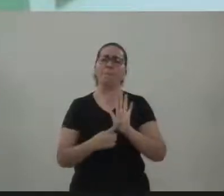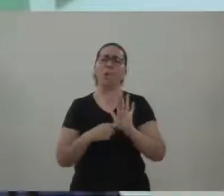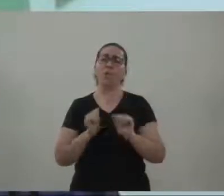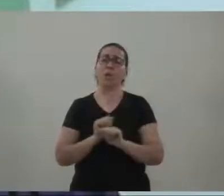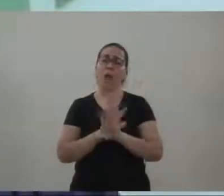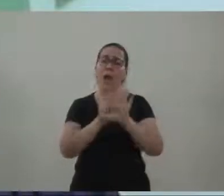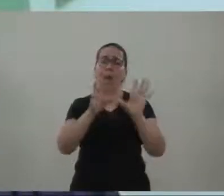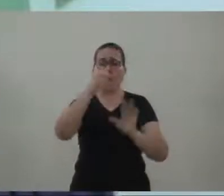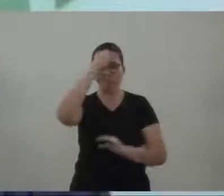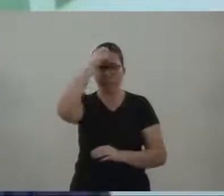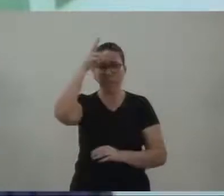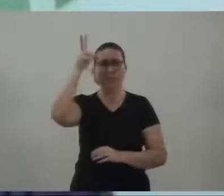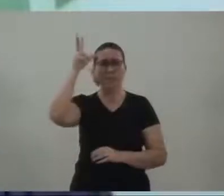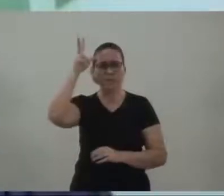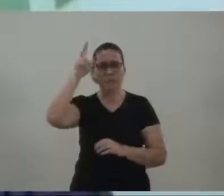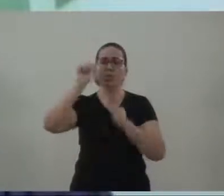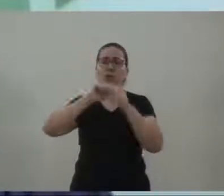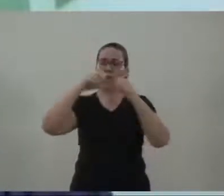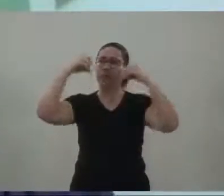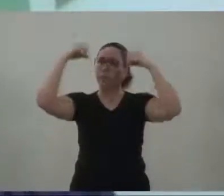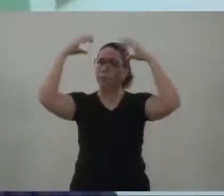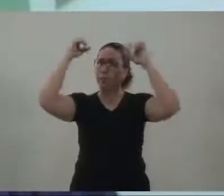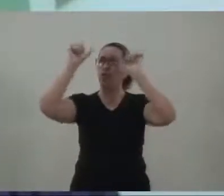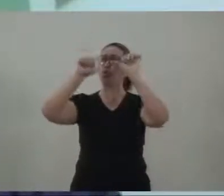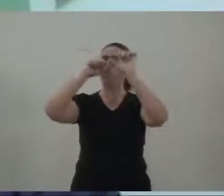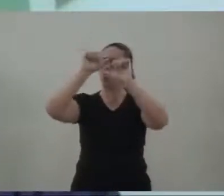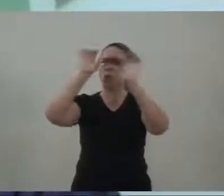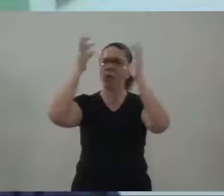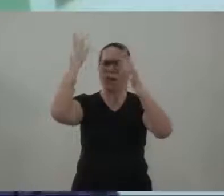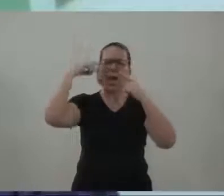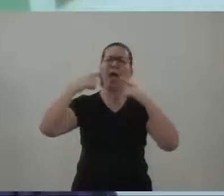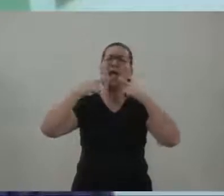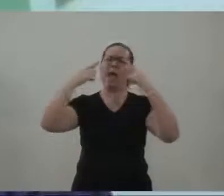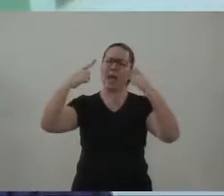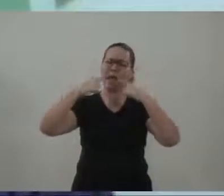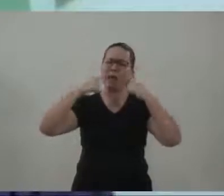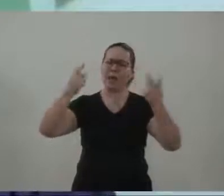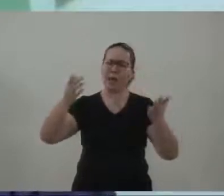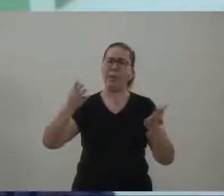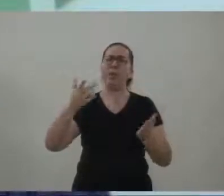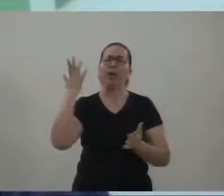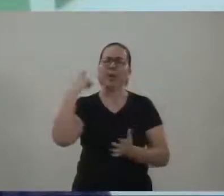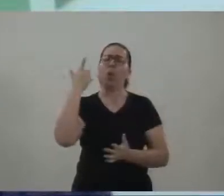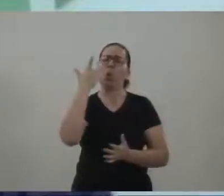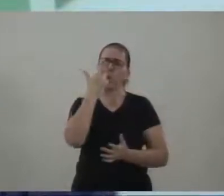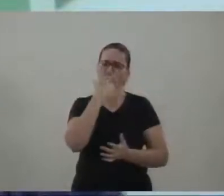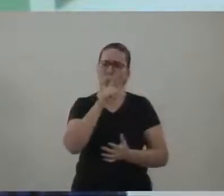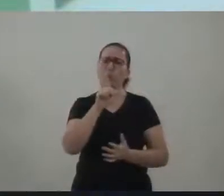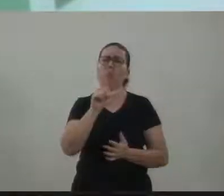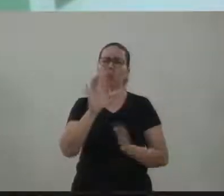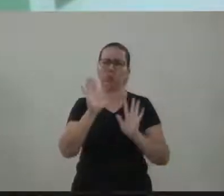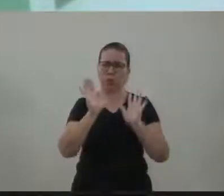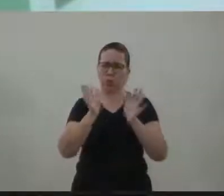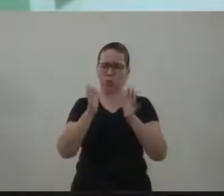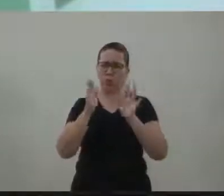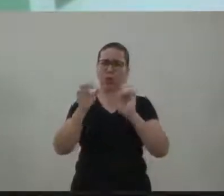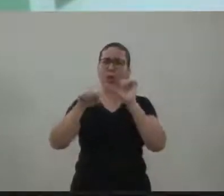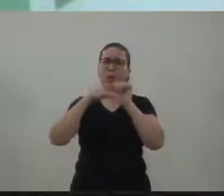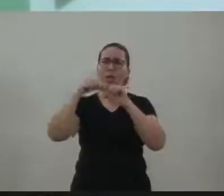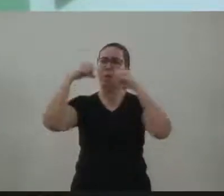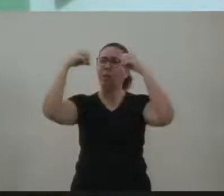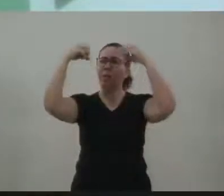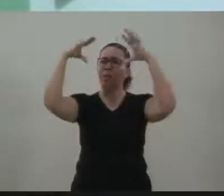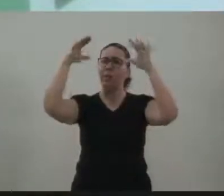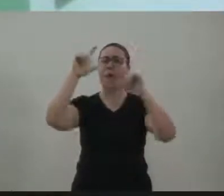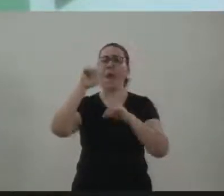a prefeitura conseguiu trocar as lâmpadas, né, que é uma reivindicação importante também quando a gente fala em economia, etc., na questão da lâmpada de LED,